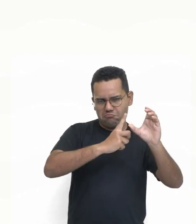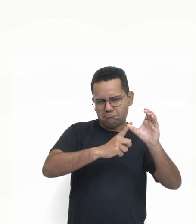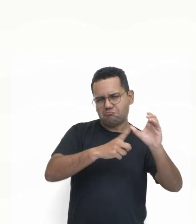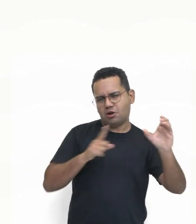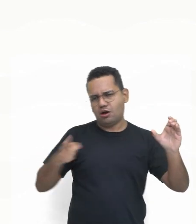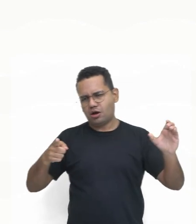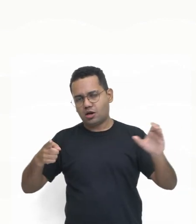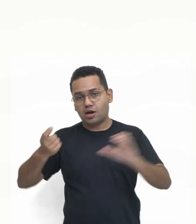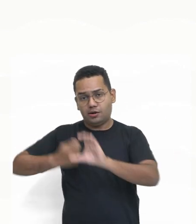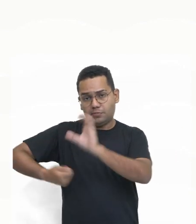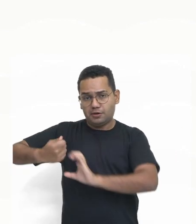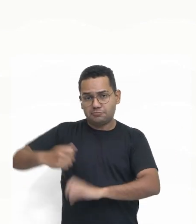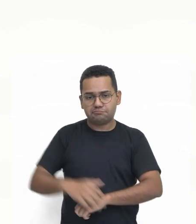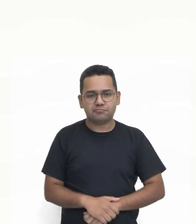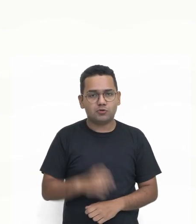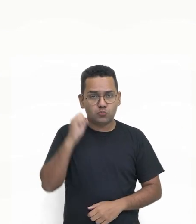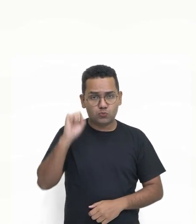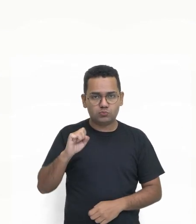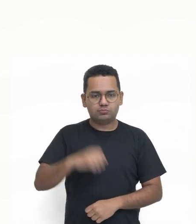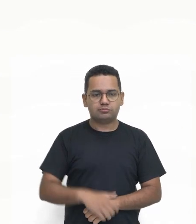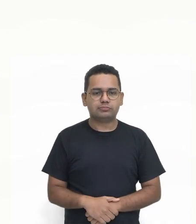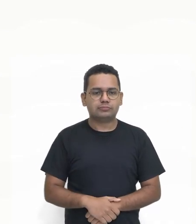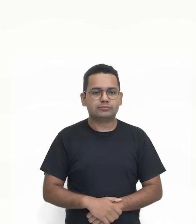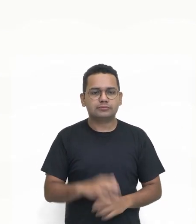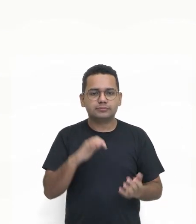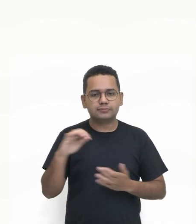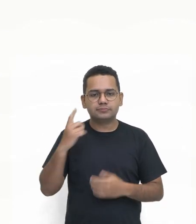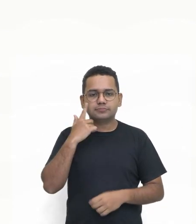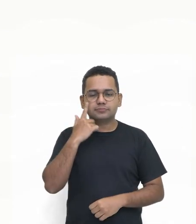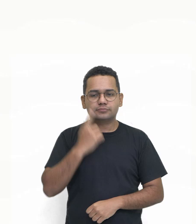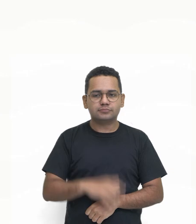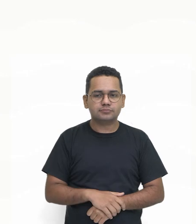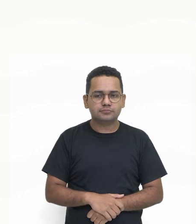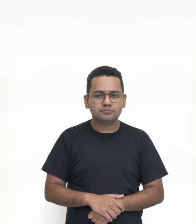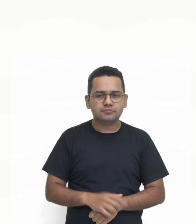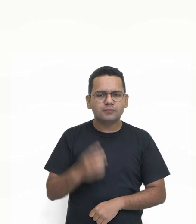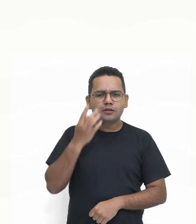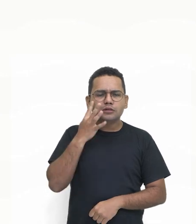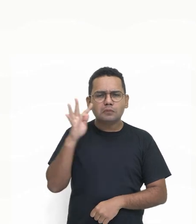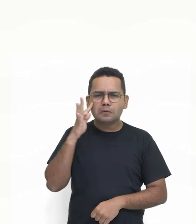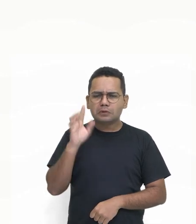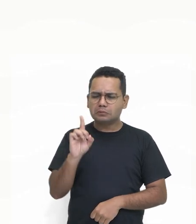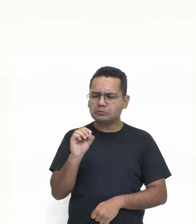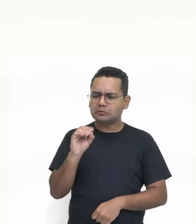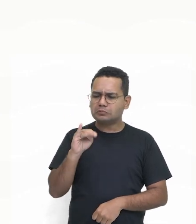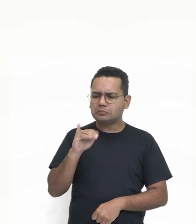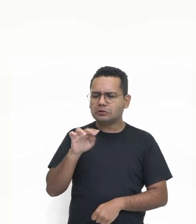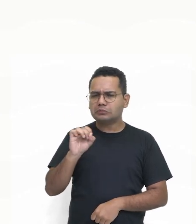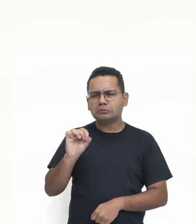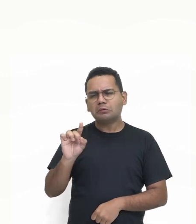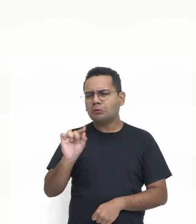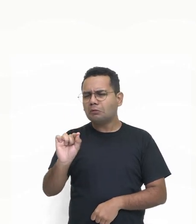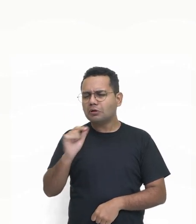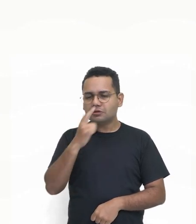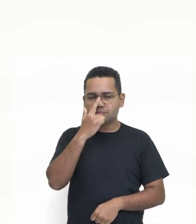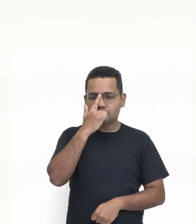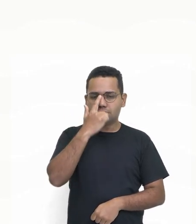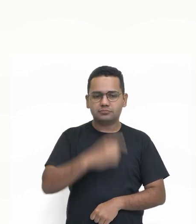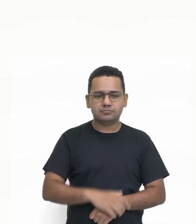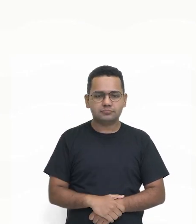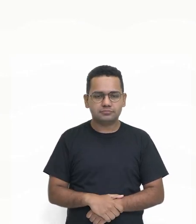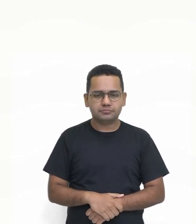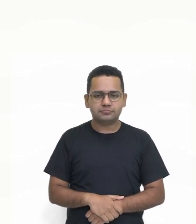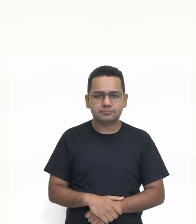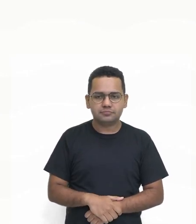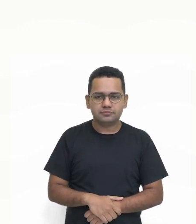viés capitalista. A teoria dominó. O que seria essa teoria dominó, professora? É um impulso,